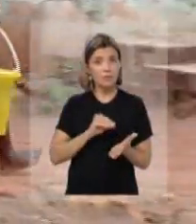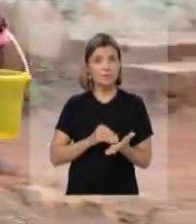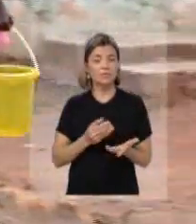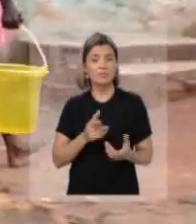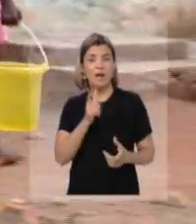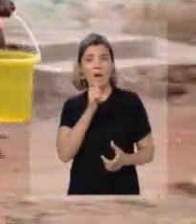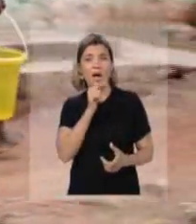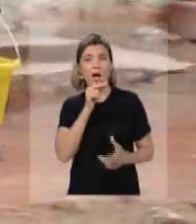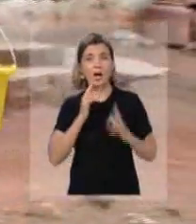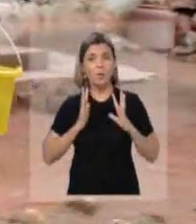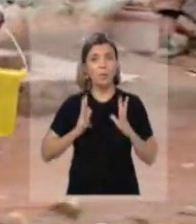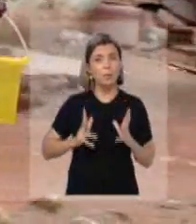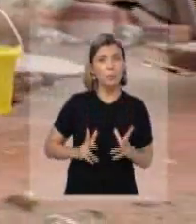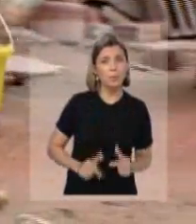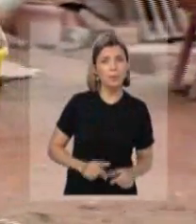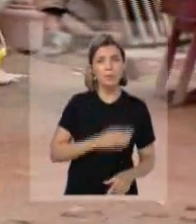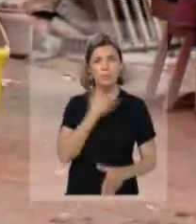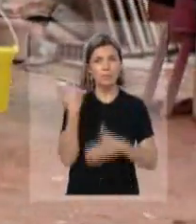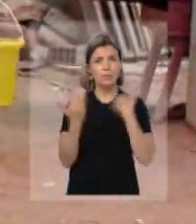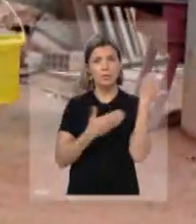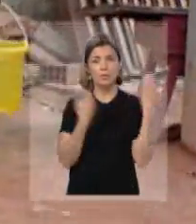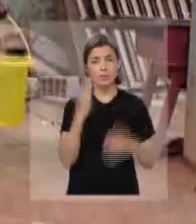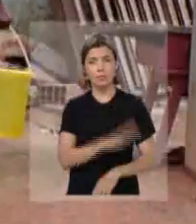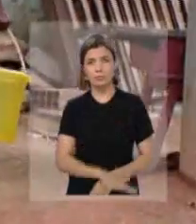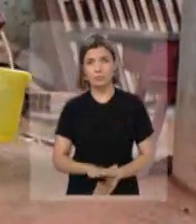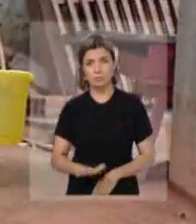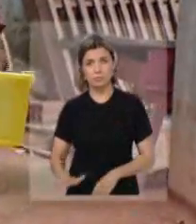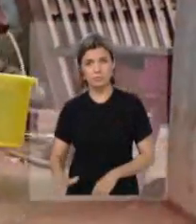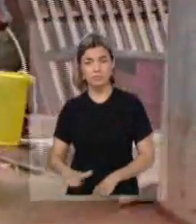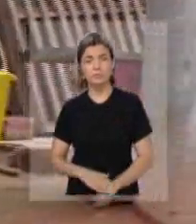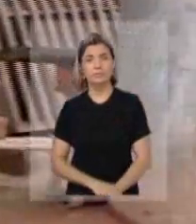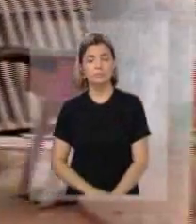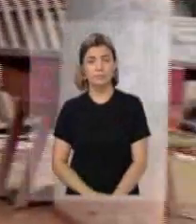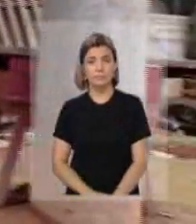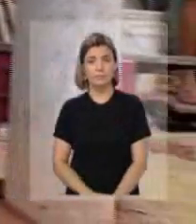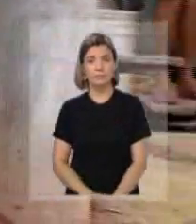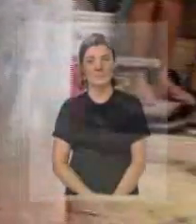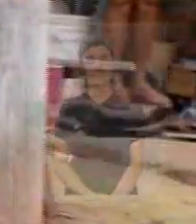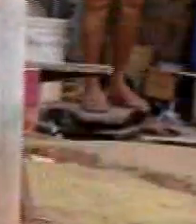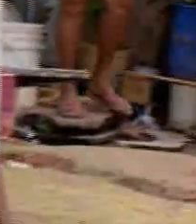saneamento também é um dos principais causadores da mortalidade infantil.